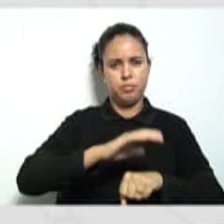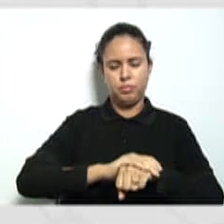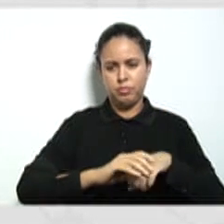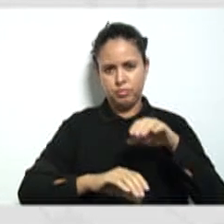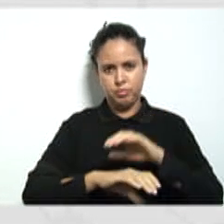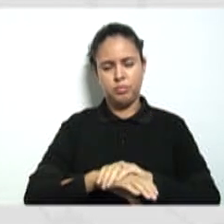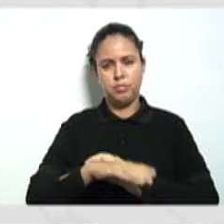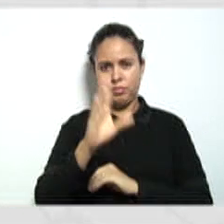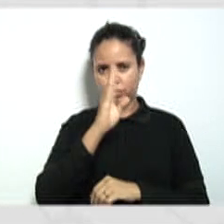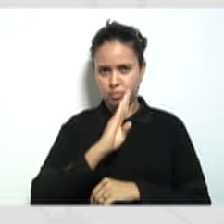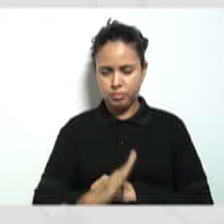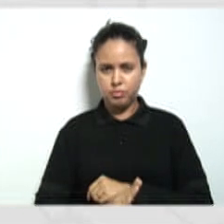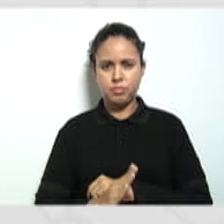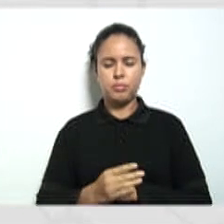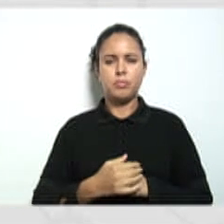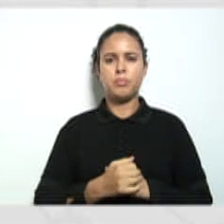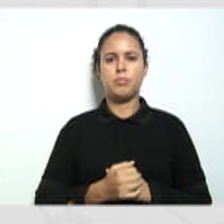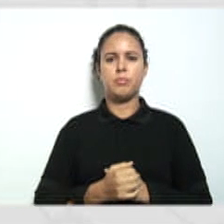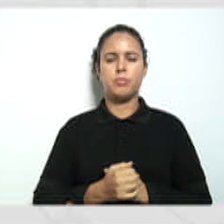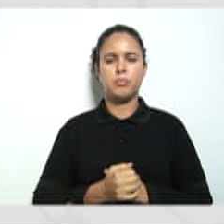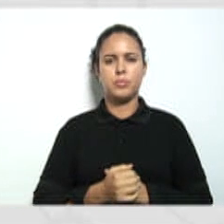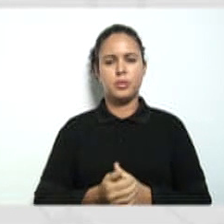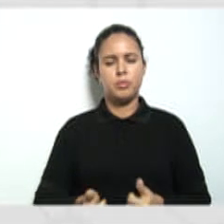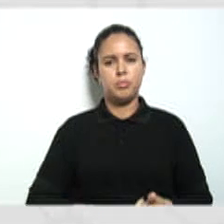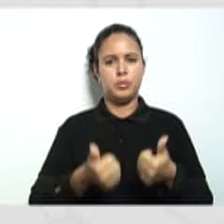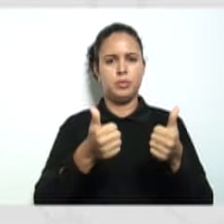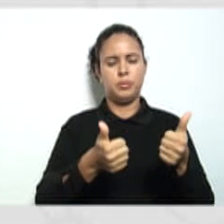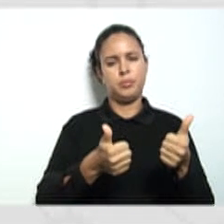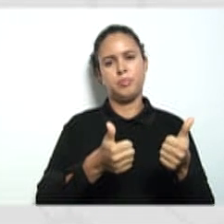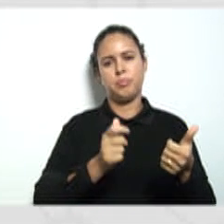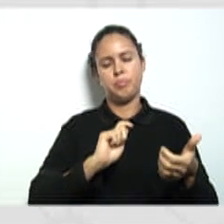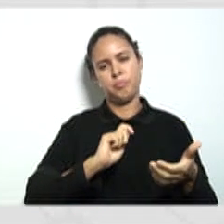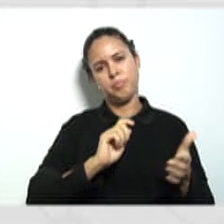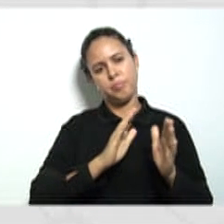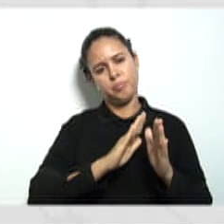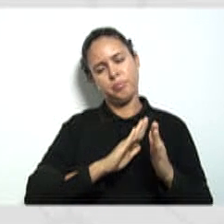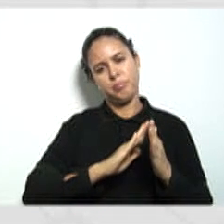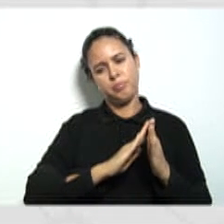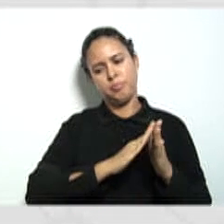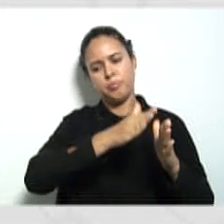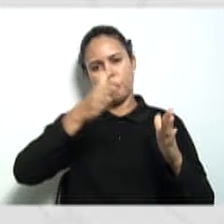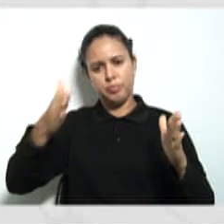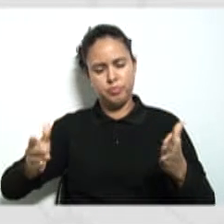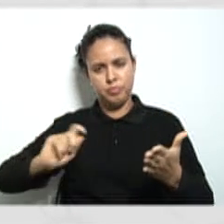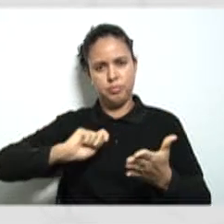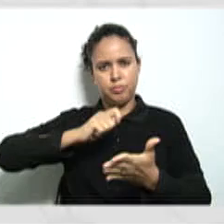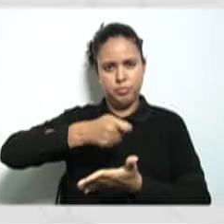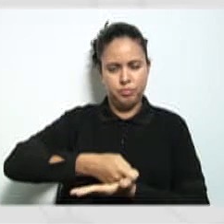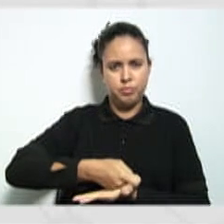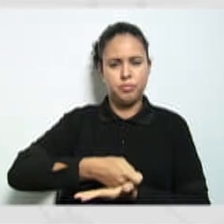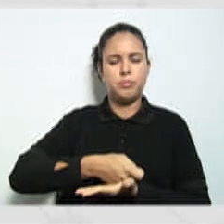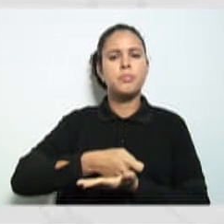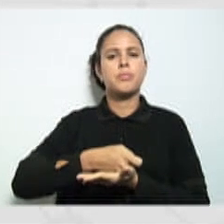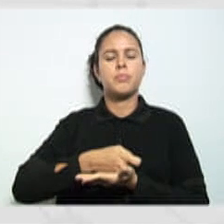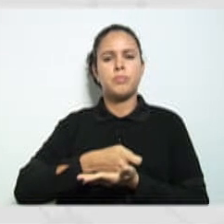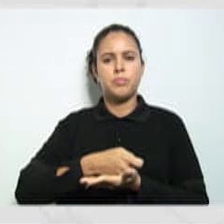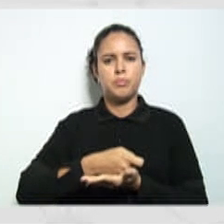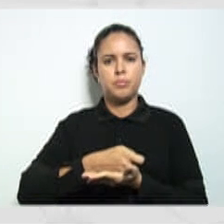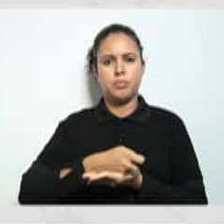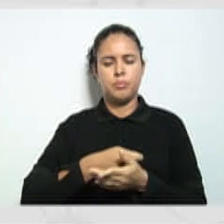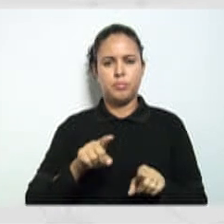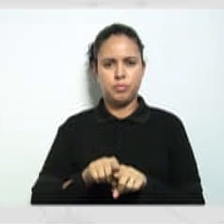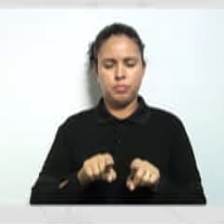mão de obra praticamente gratuita. Melhores prazos e condições para pagamento, porque são negociados em coletivo com os fornecedores. E o